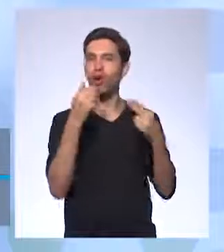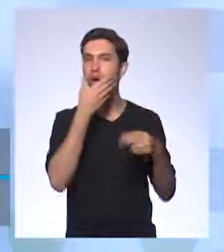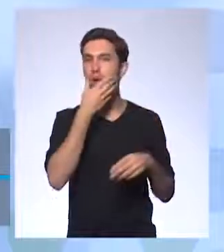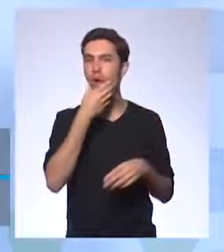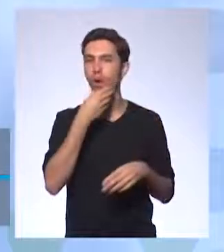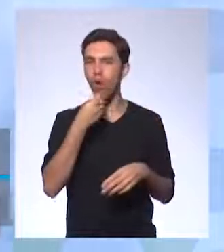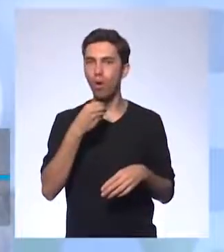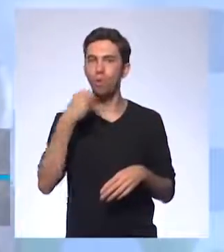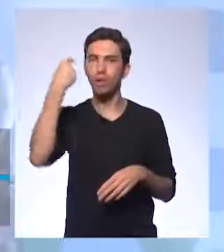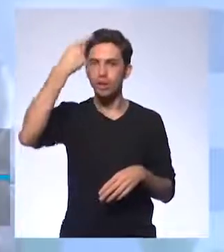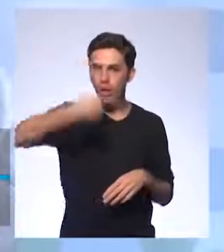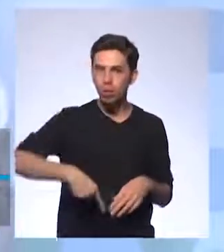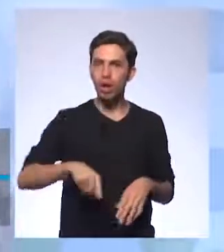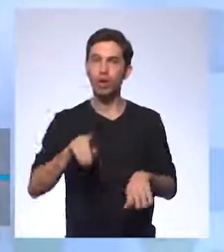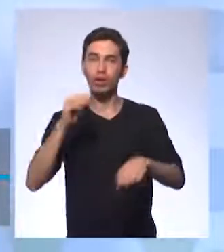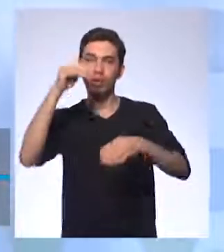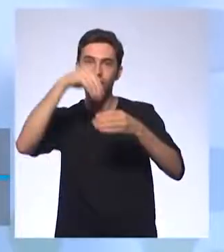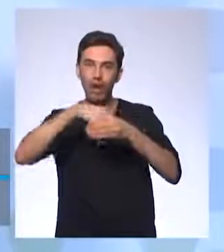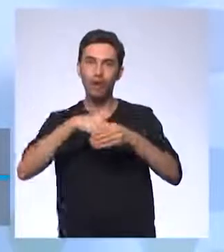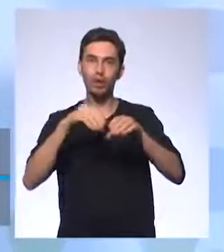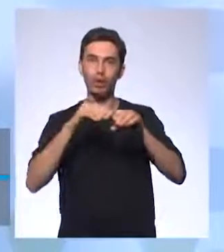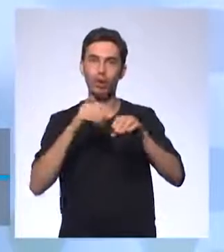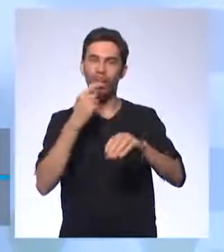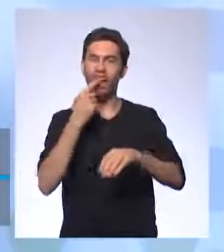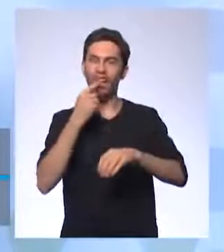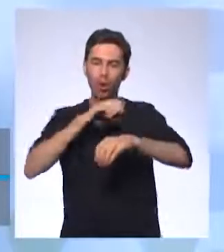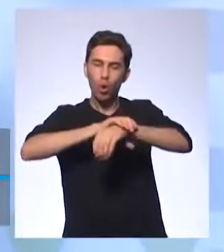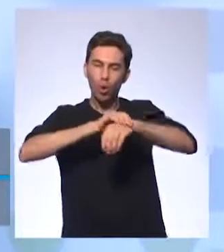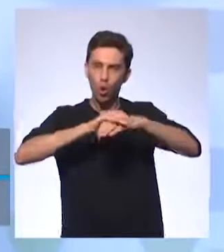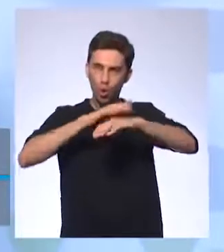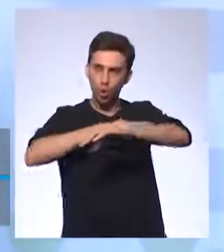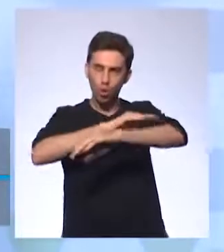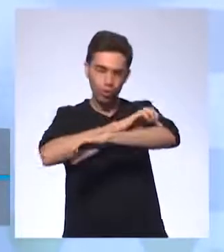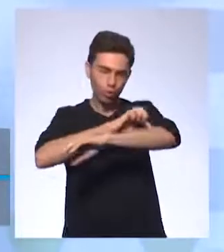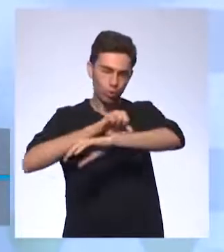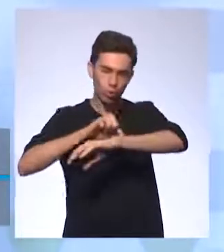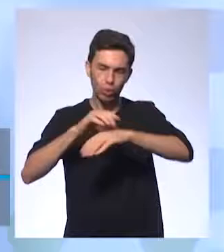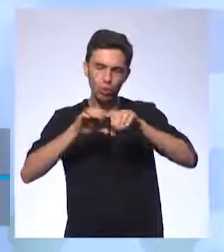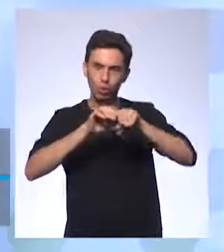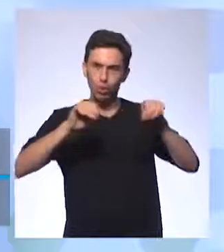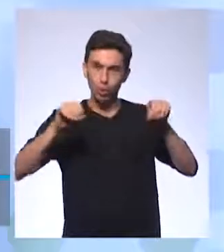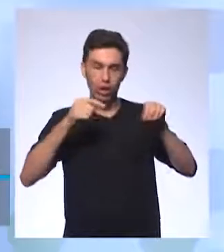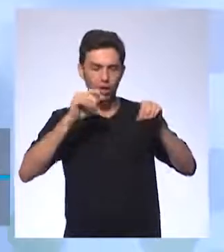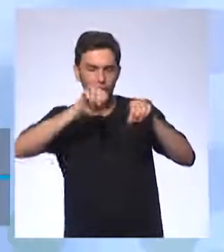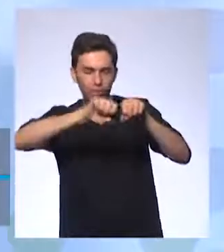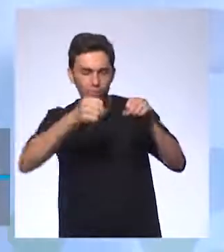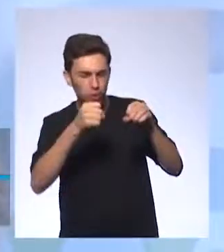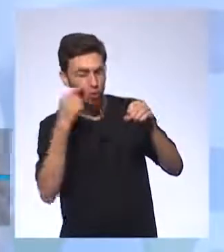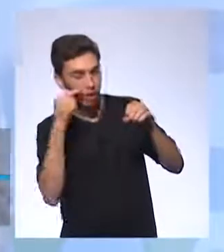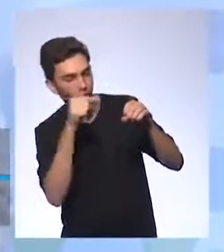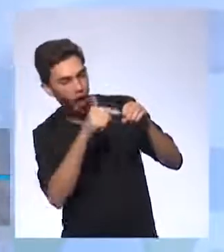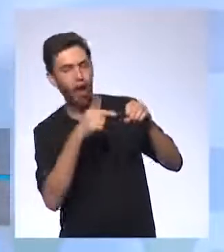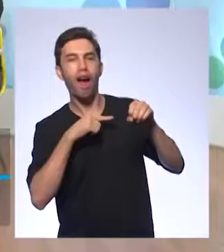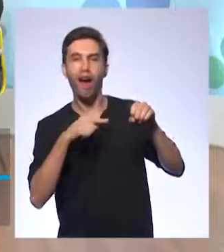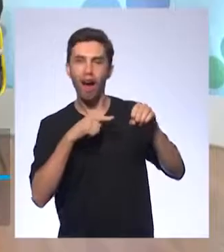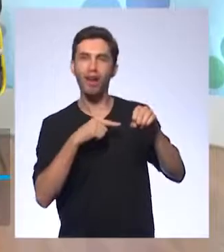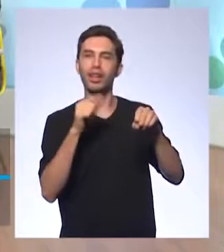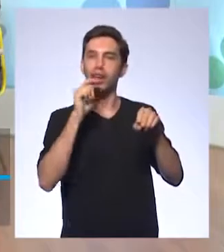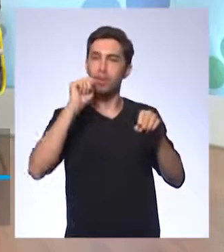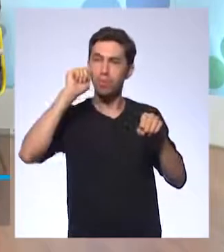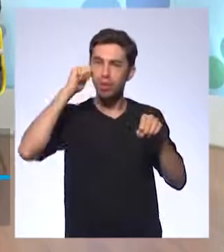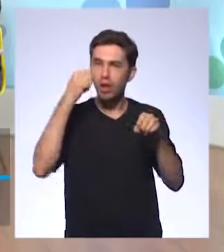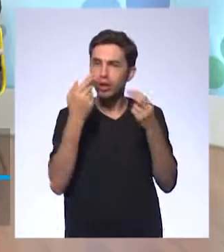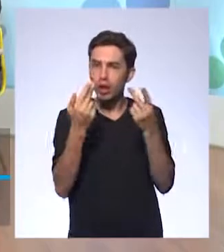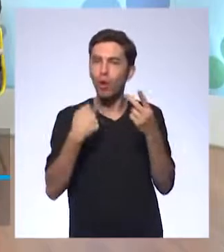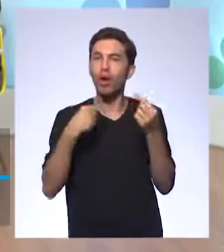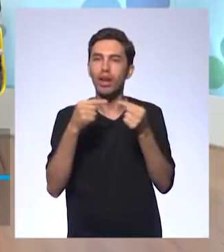onde é fabricado o sangue. Então o coração ele vai fazer o sangue circular, somente, tá bom? Tem alguma contribuição aí, professor? Não, queria só